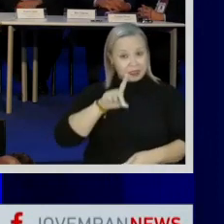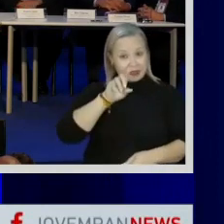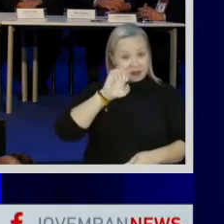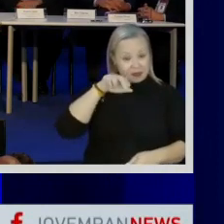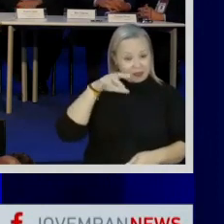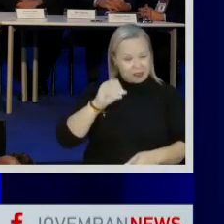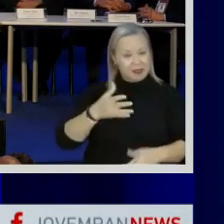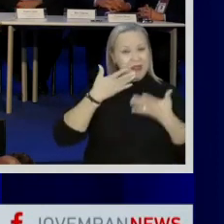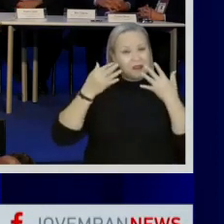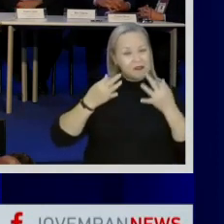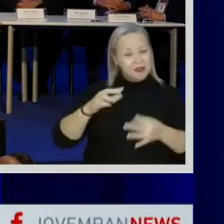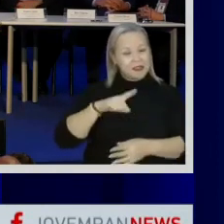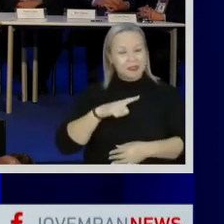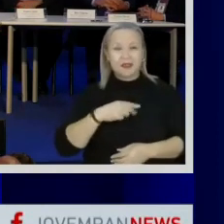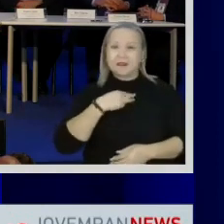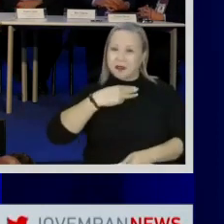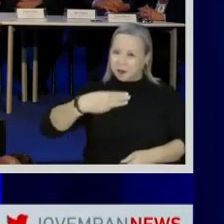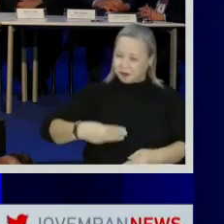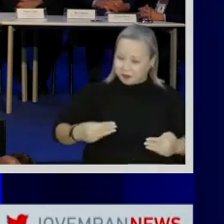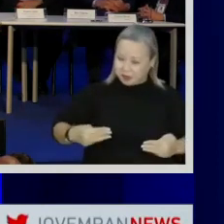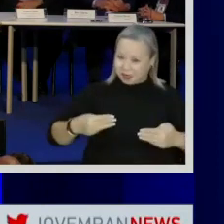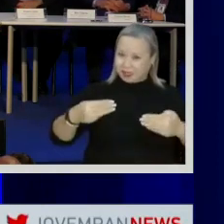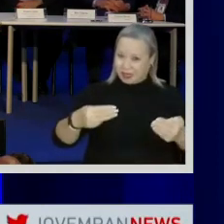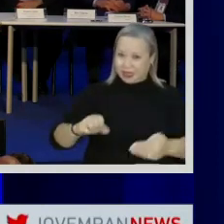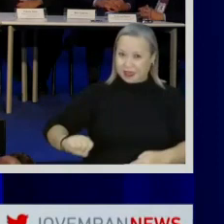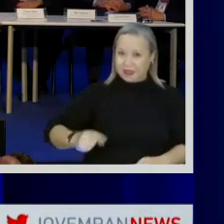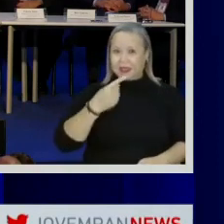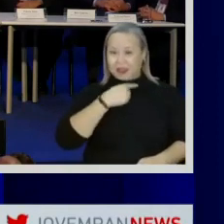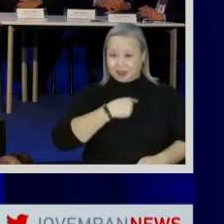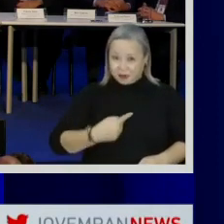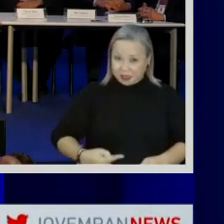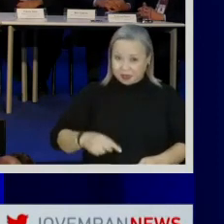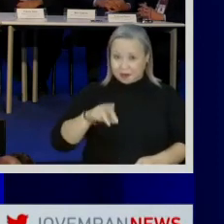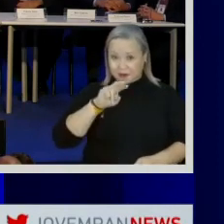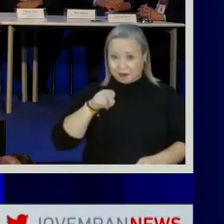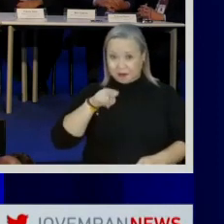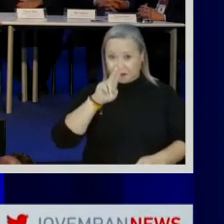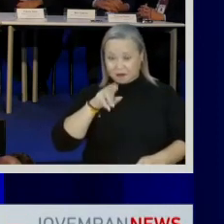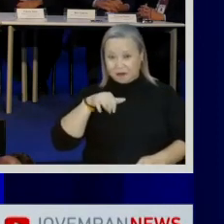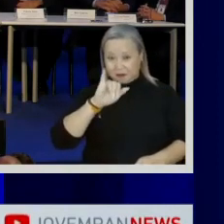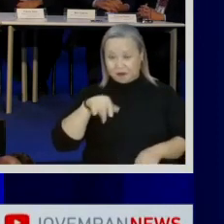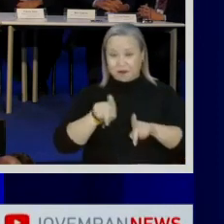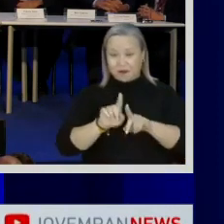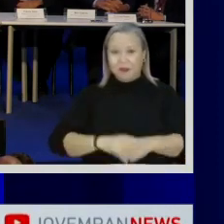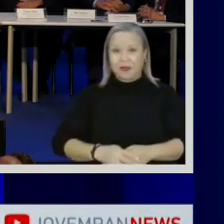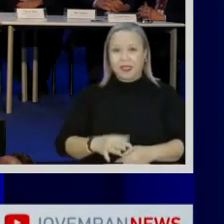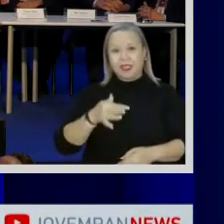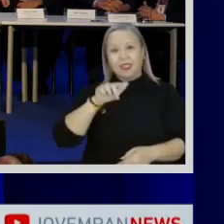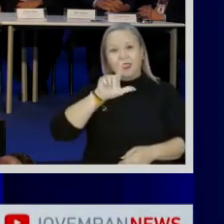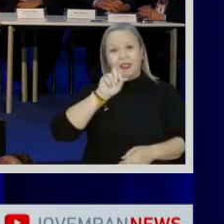seja, no Brasil, na nossa nação, nós deveríamos ter um Estado democrático onde a Constituição Federal,